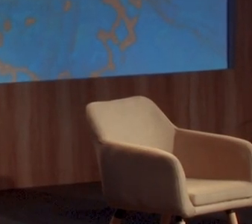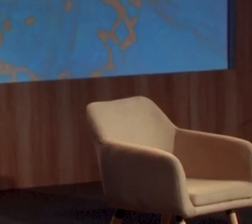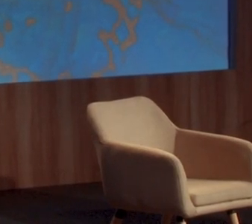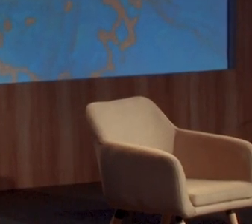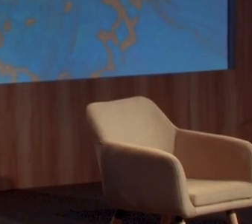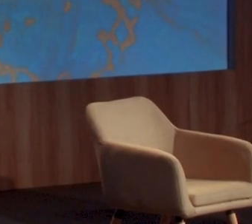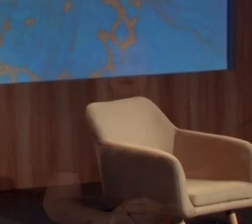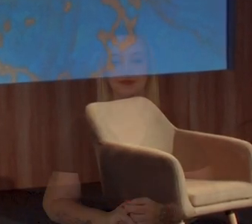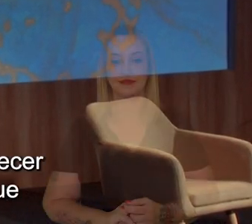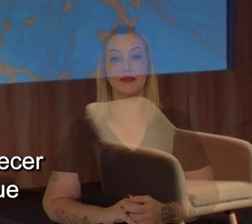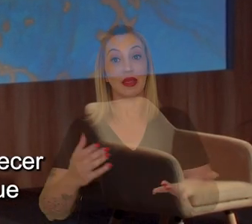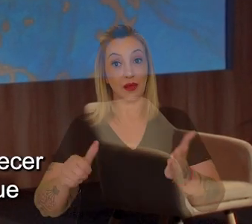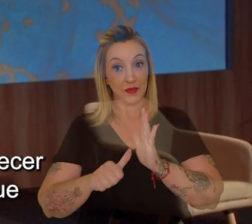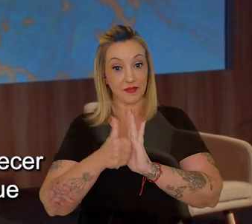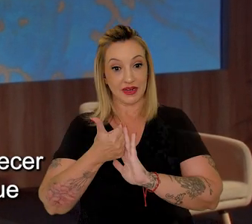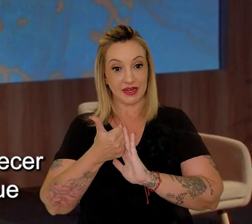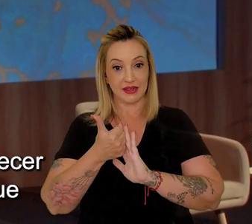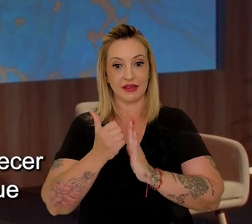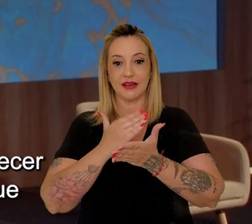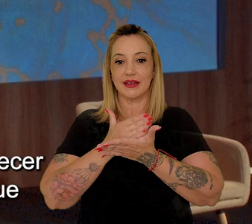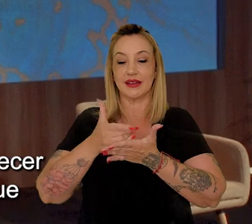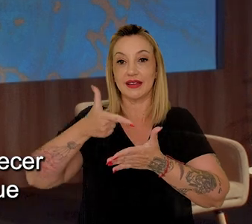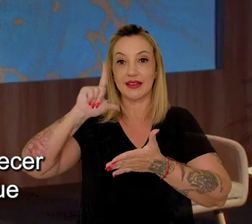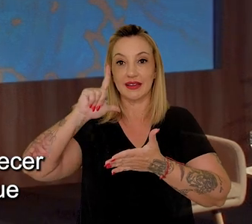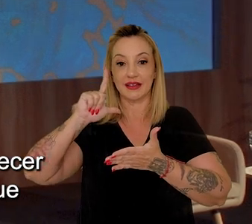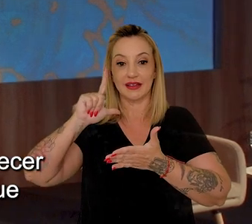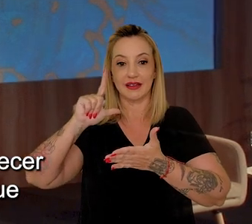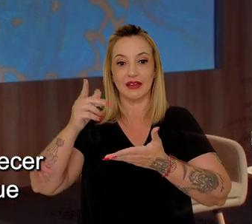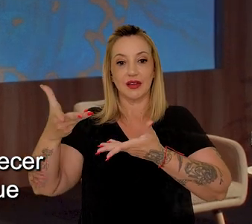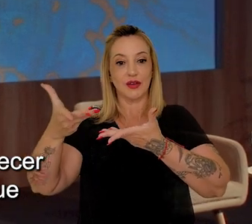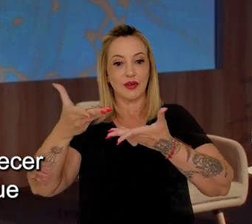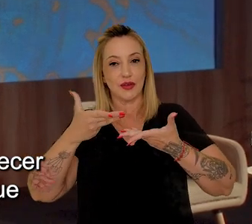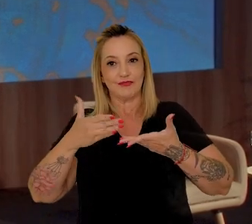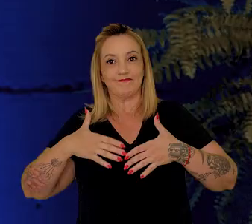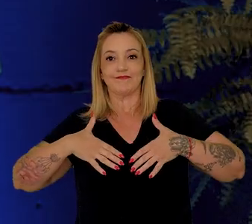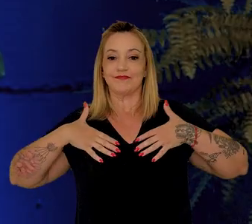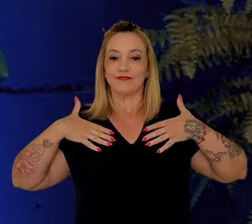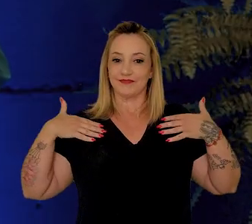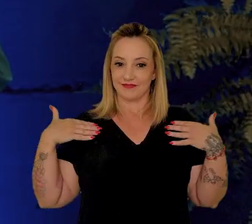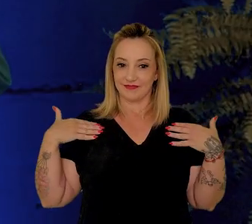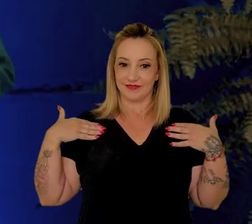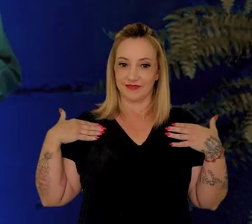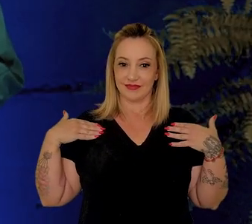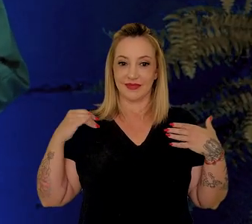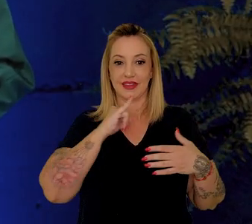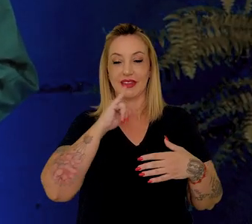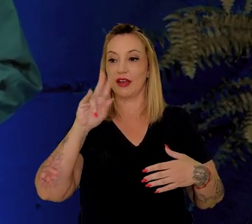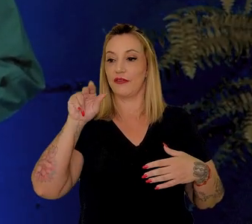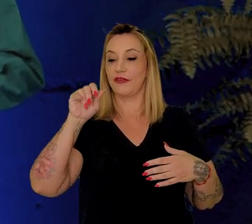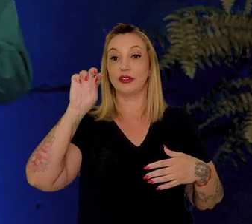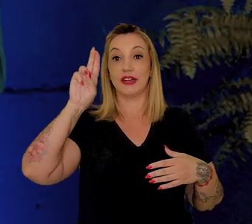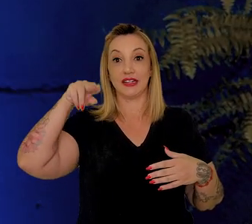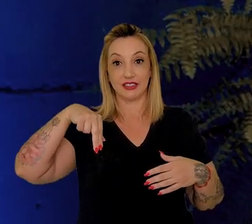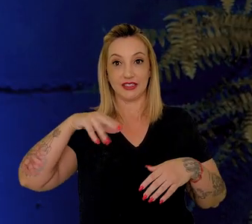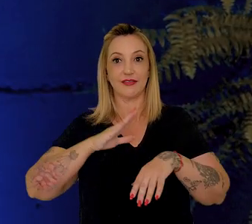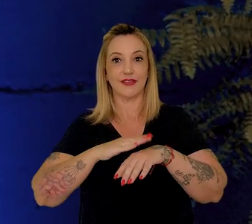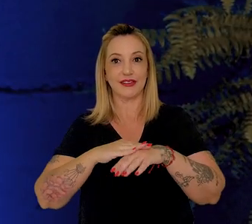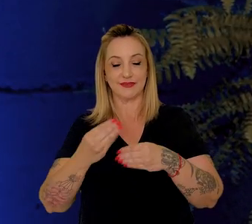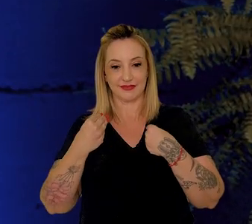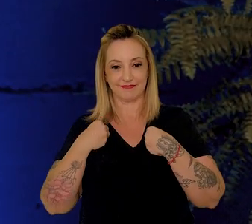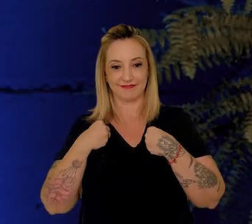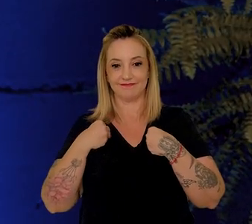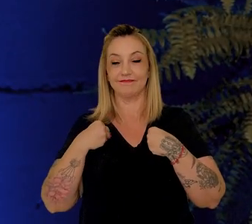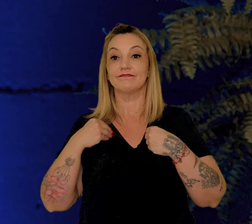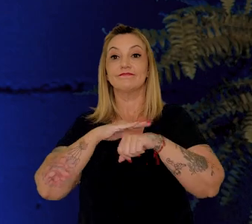e primeiro antes de começar eu queria agradecer convite néos convite que o Instituto vran me fez para falar